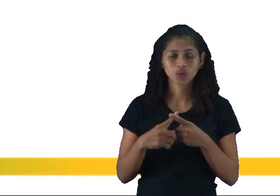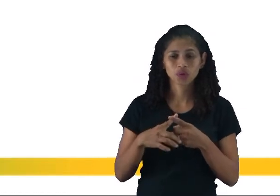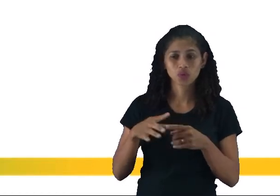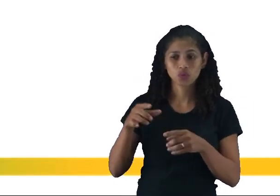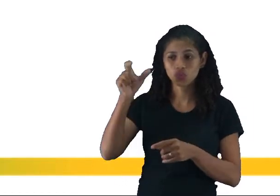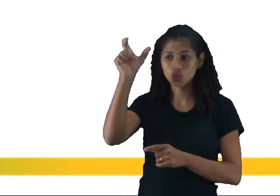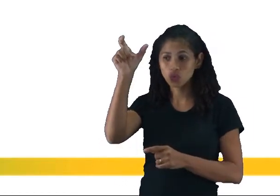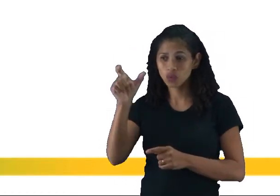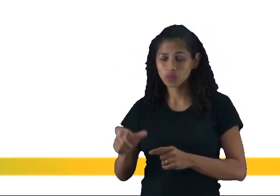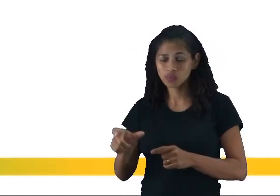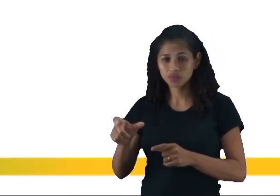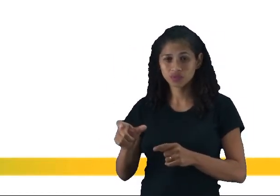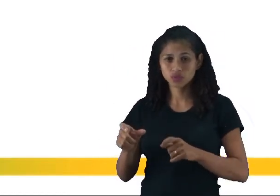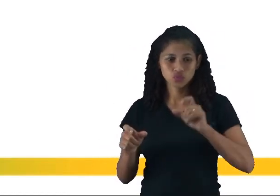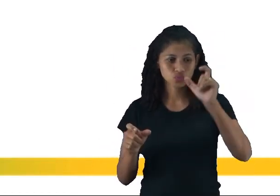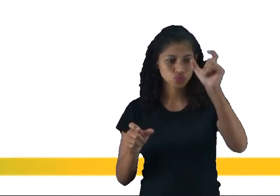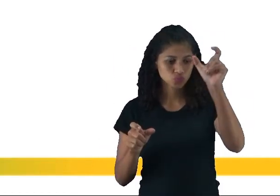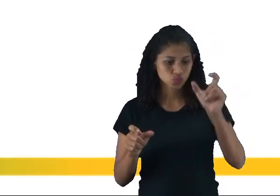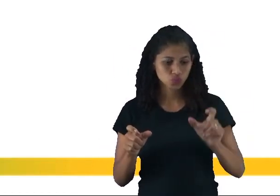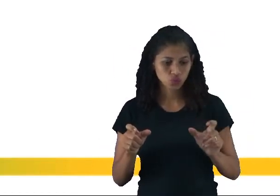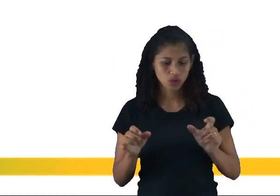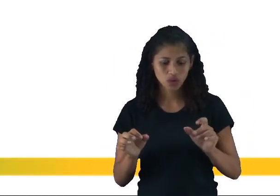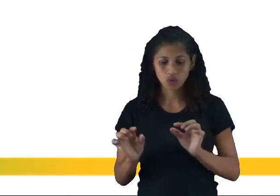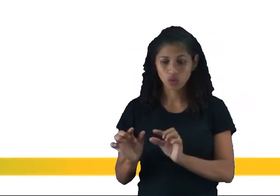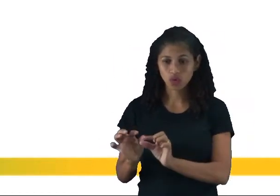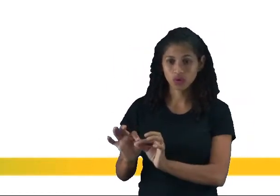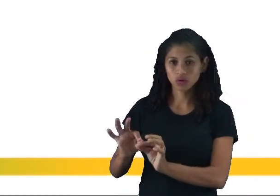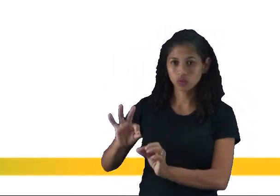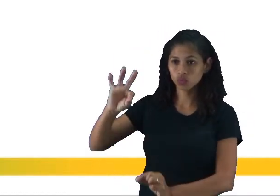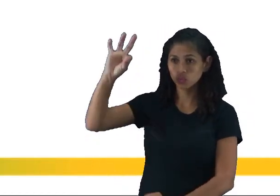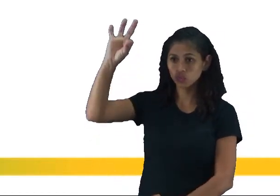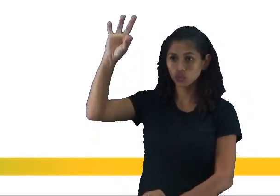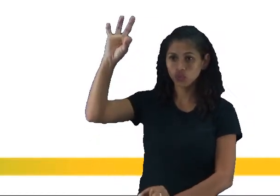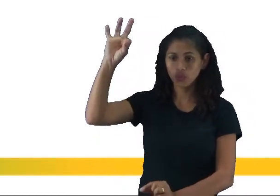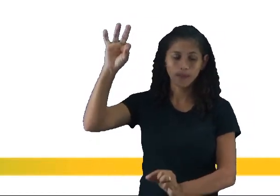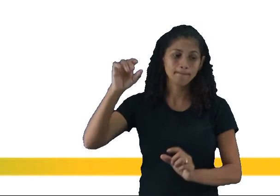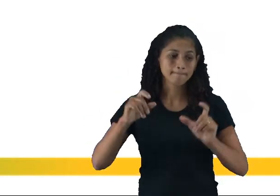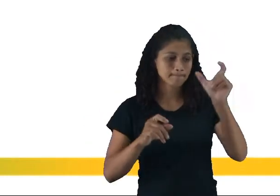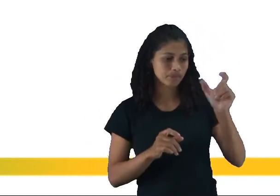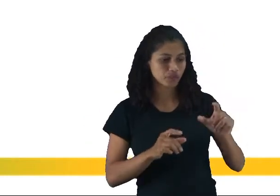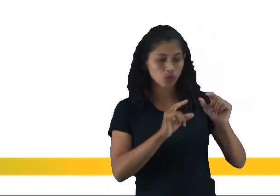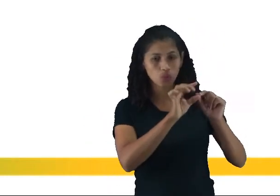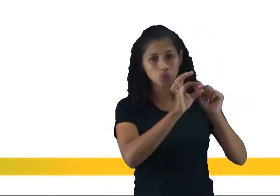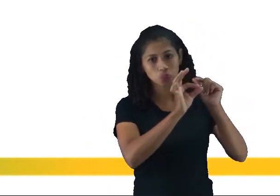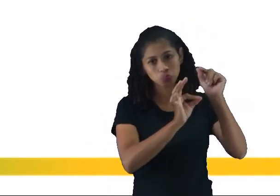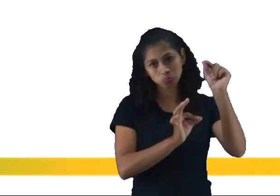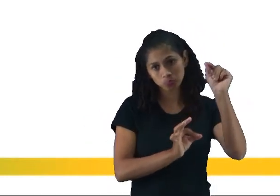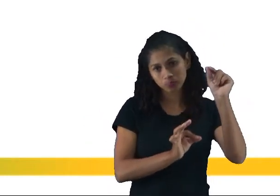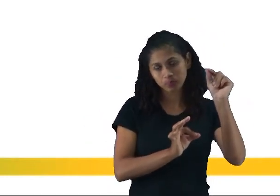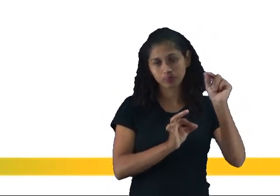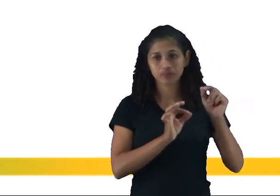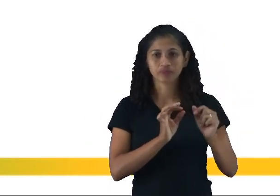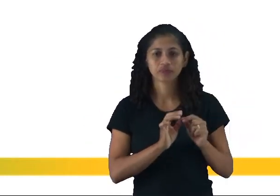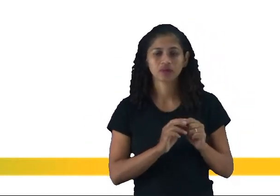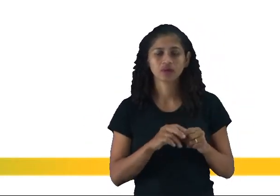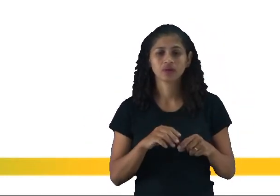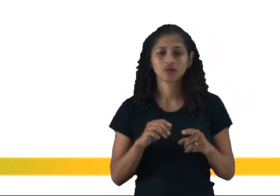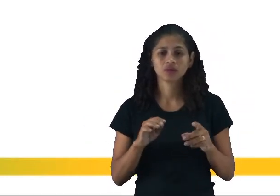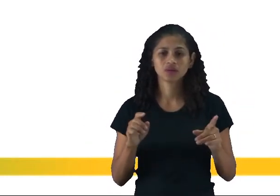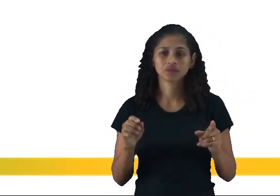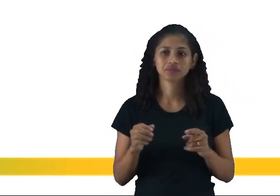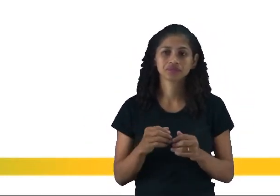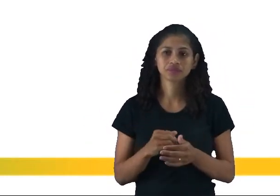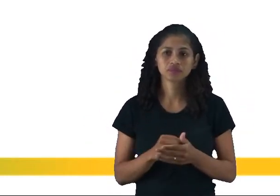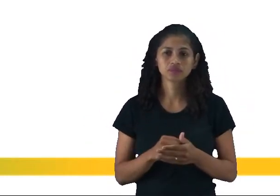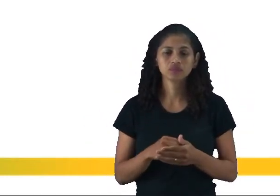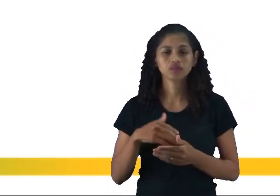pessoas eram diferentes, né? O tamanho de uma pessoa sempre é diferente da outra. E o tamanho de pessoas acabam interferindo.